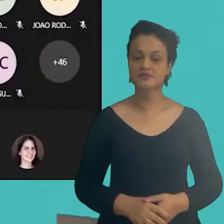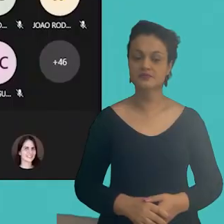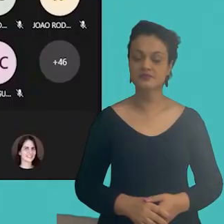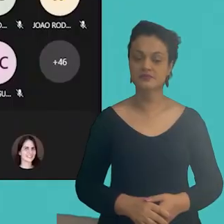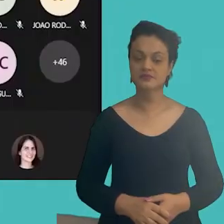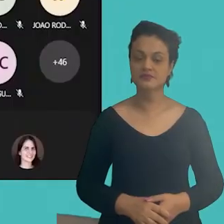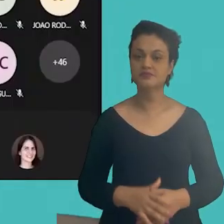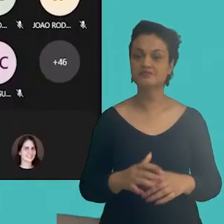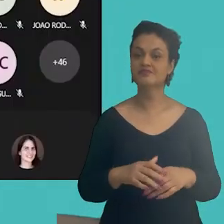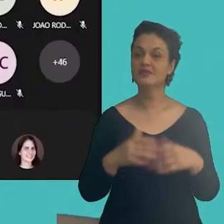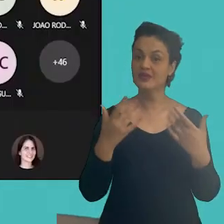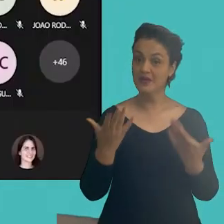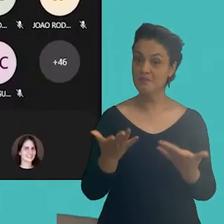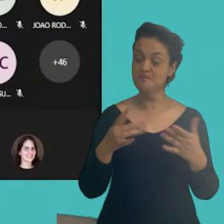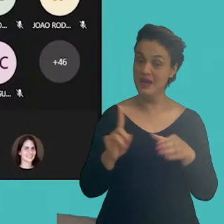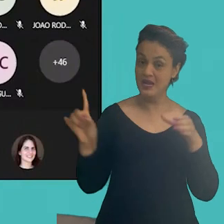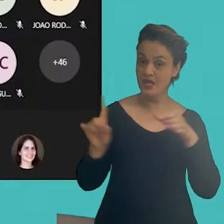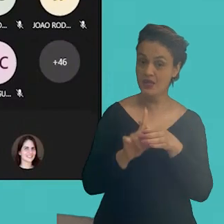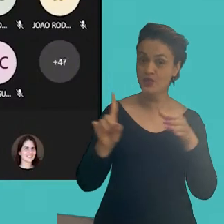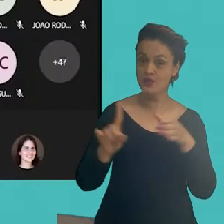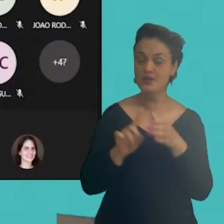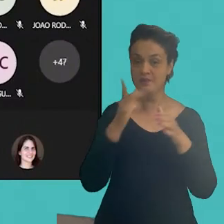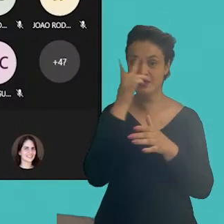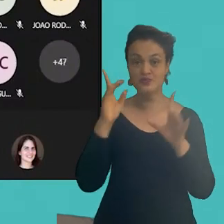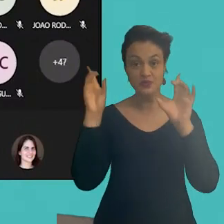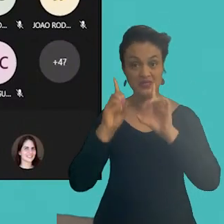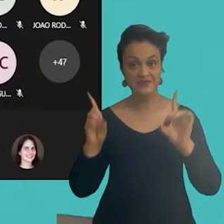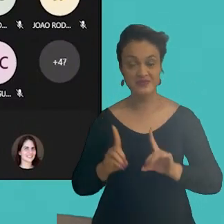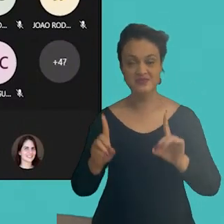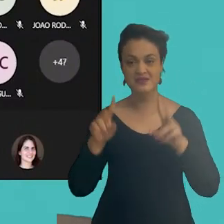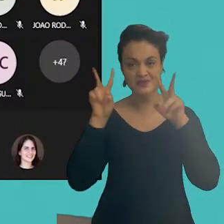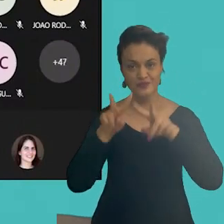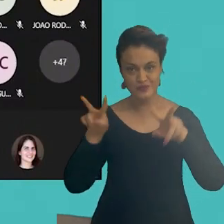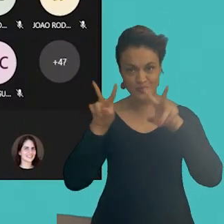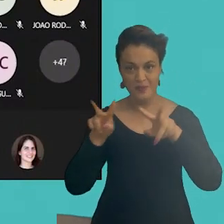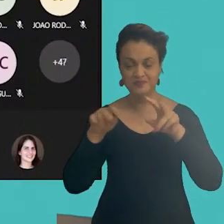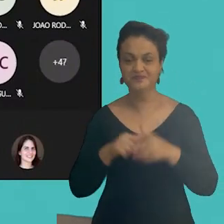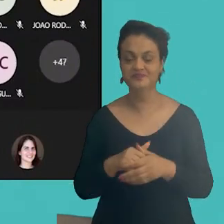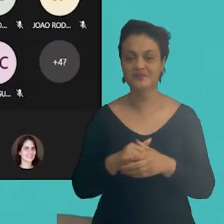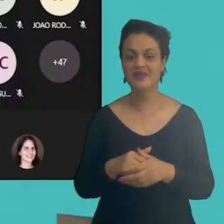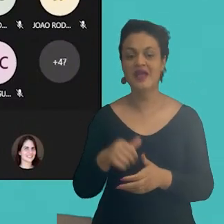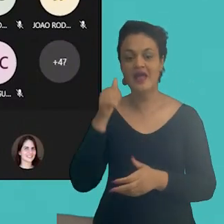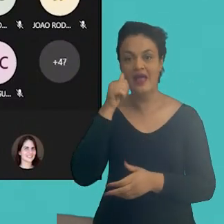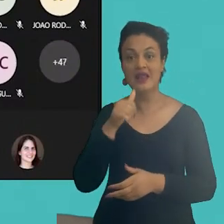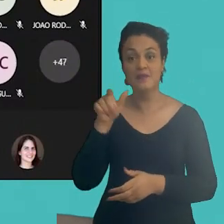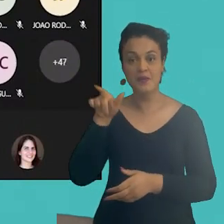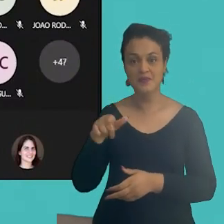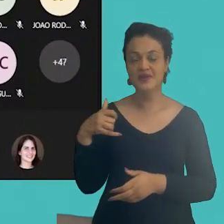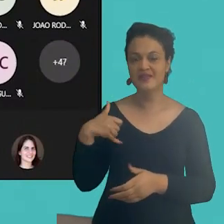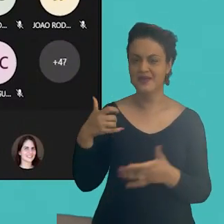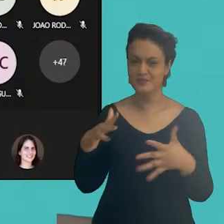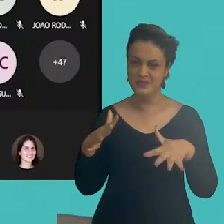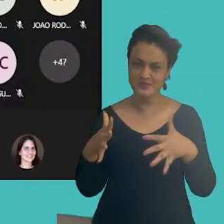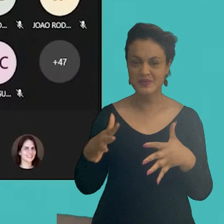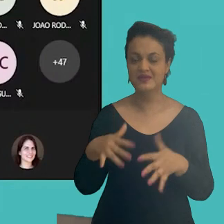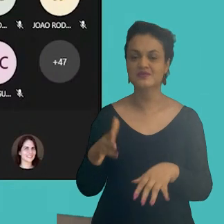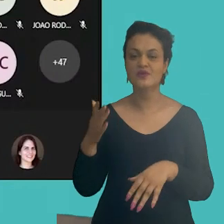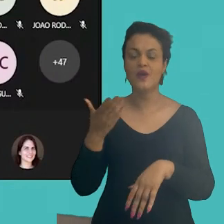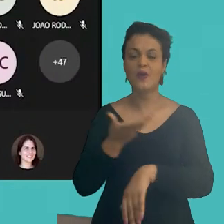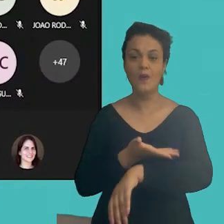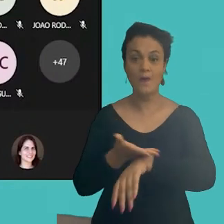de melhor incluir as pessoas com deficiência visual. Eu sou uma mulher de meia idade, branca,